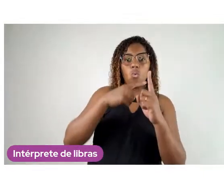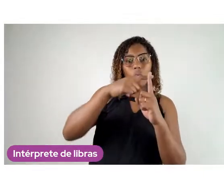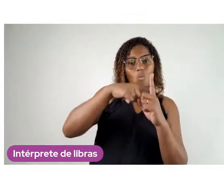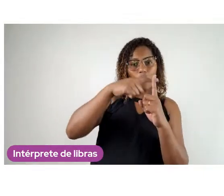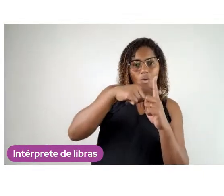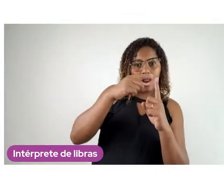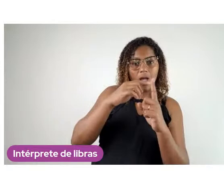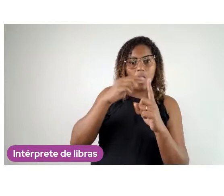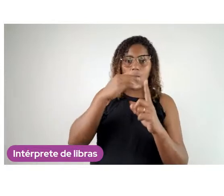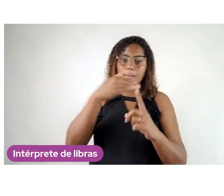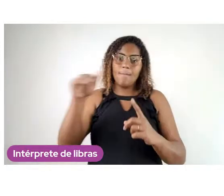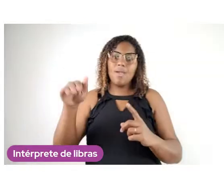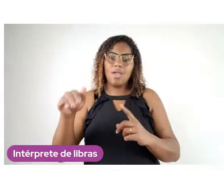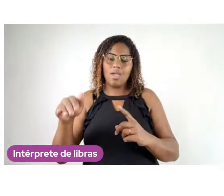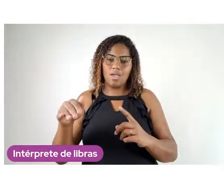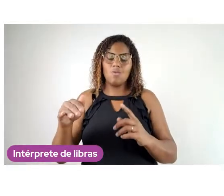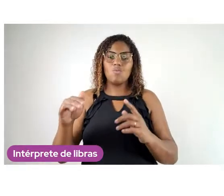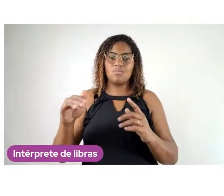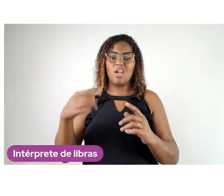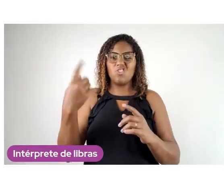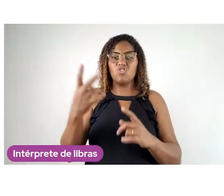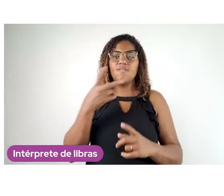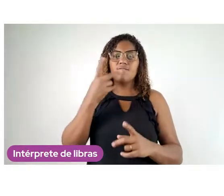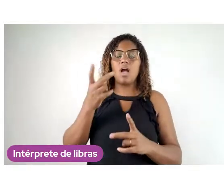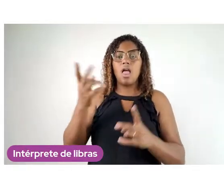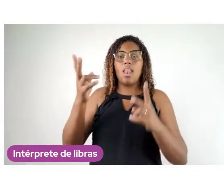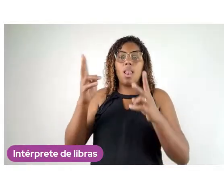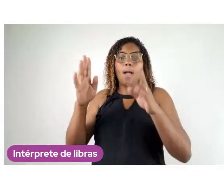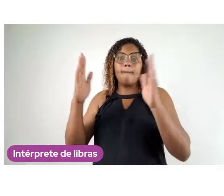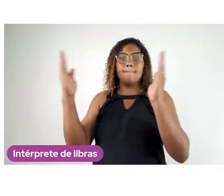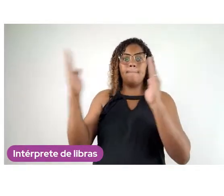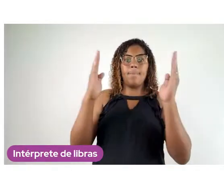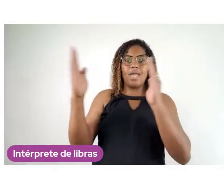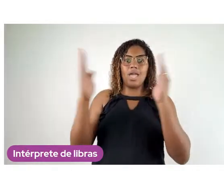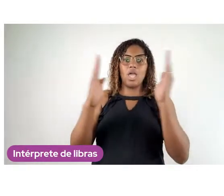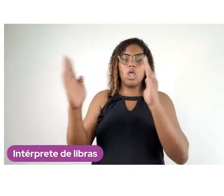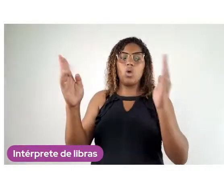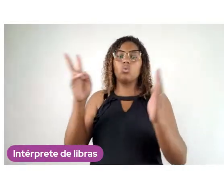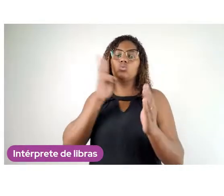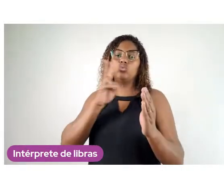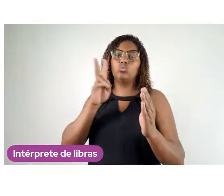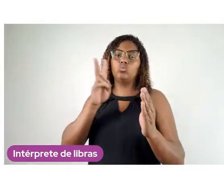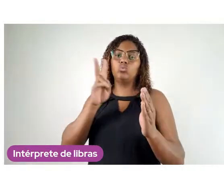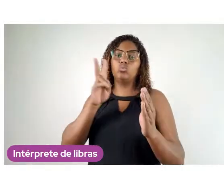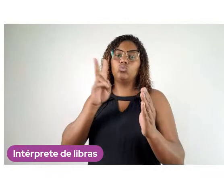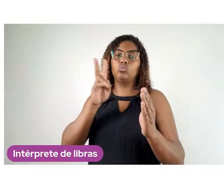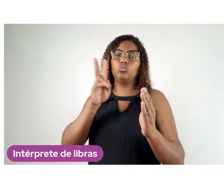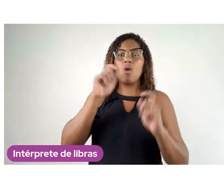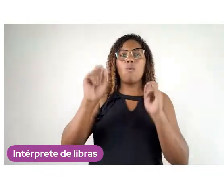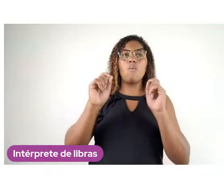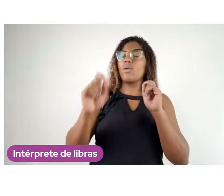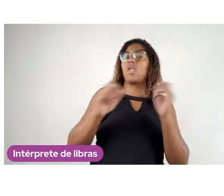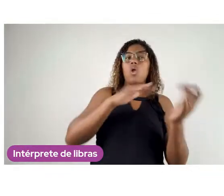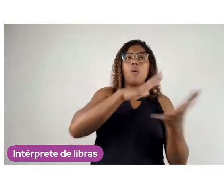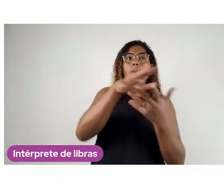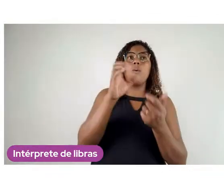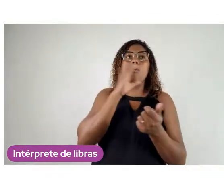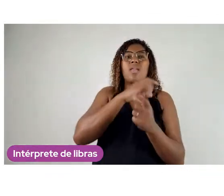do que a gente chama de período histórico, o período histórico é a temperatura média no planeta